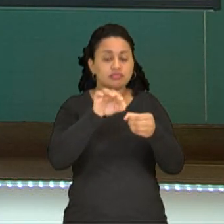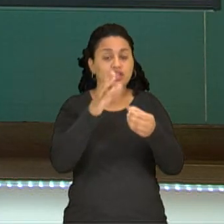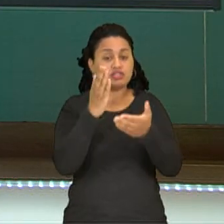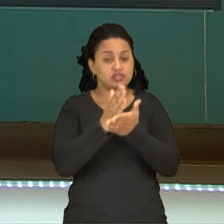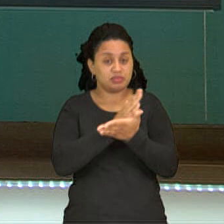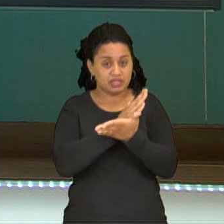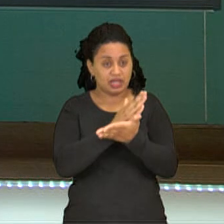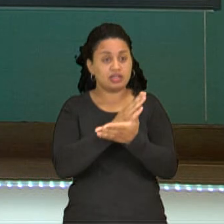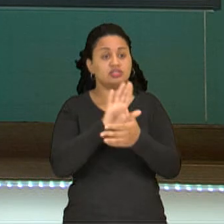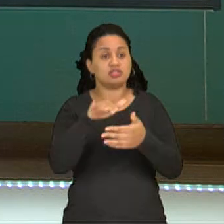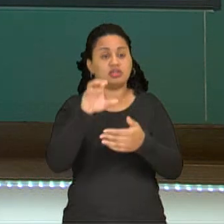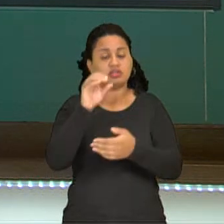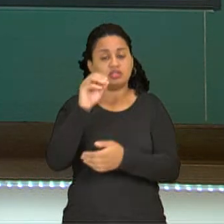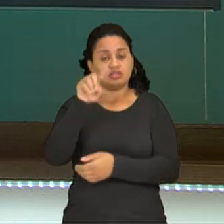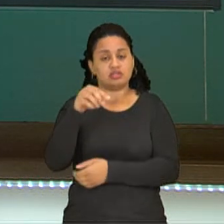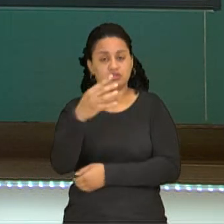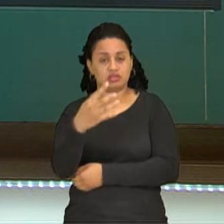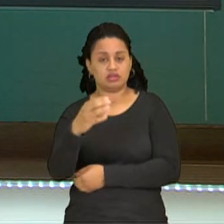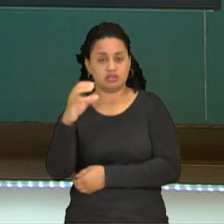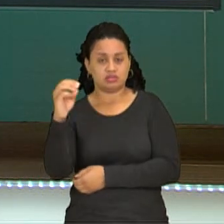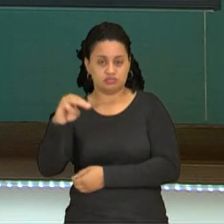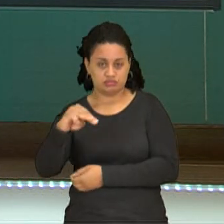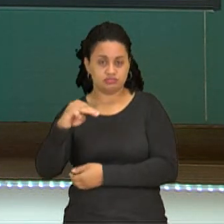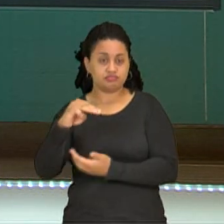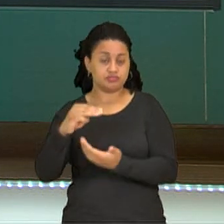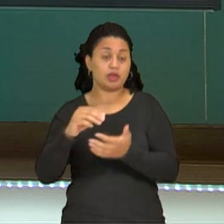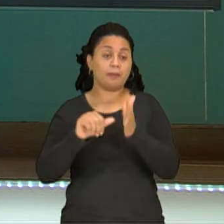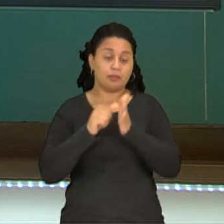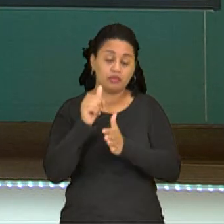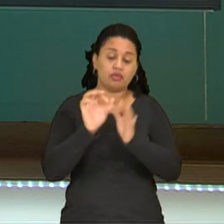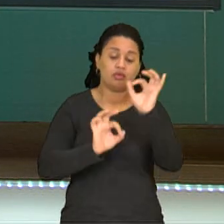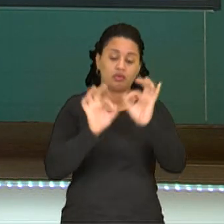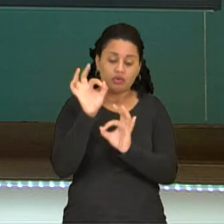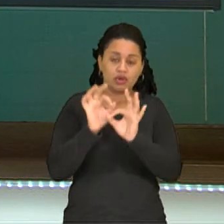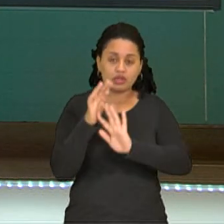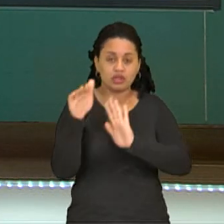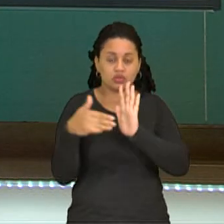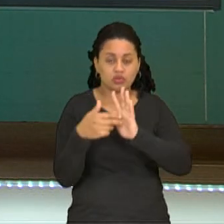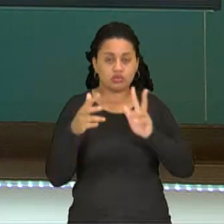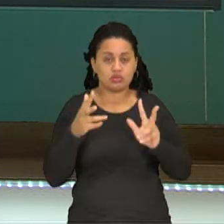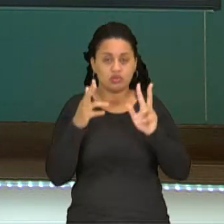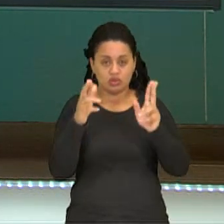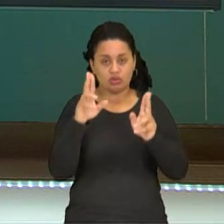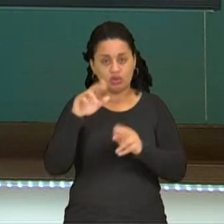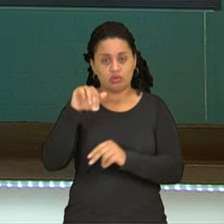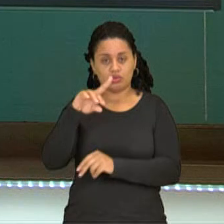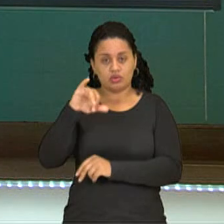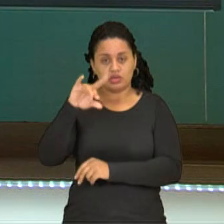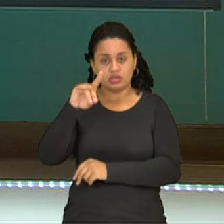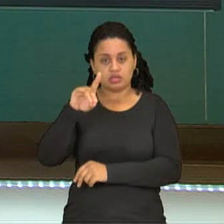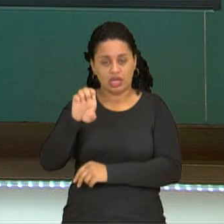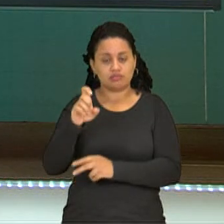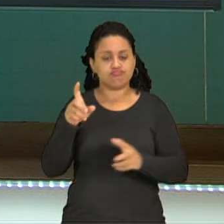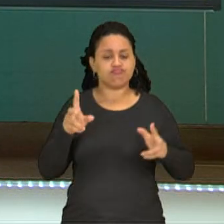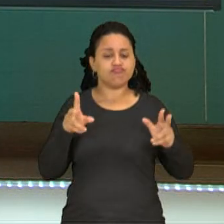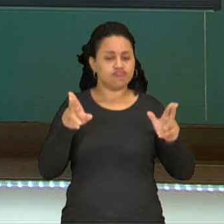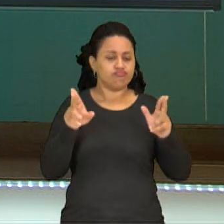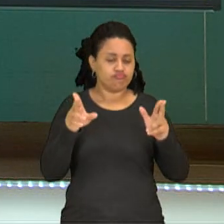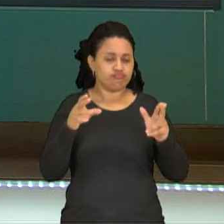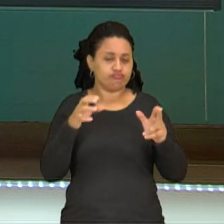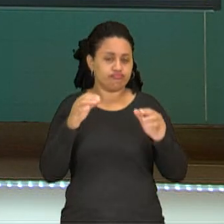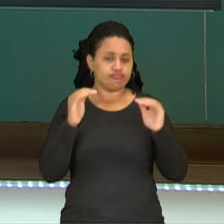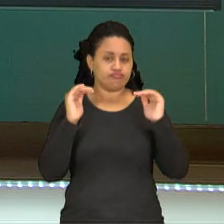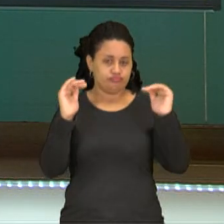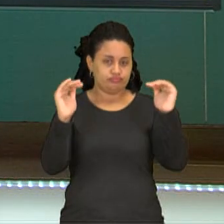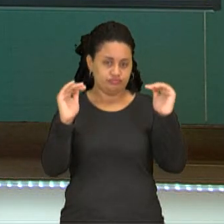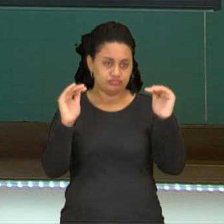ser 0,4 centímetros. Então, primeiro, sempre deixar todas as unidades na mesma unidade,